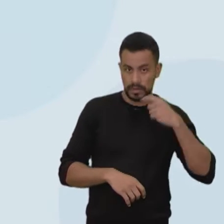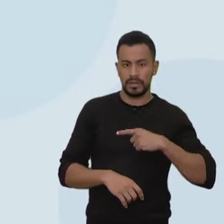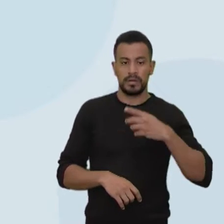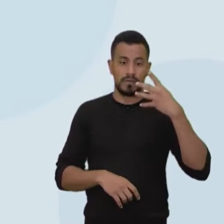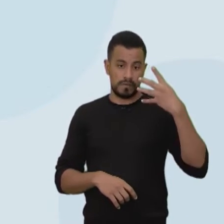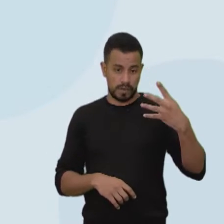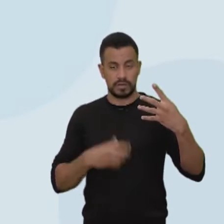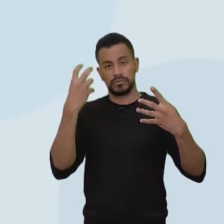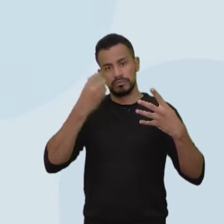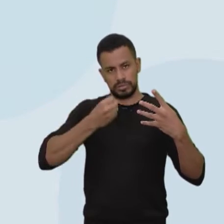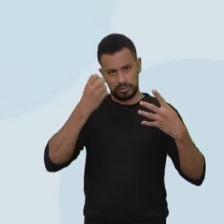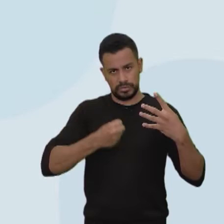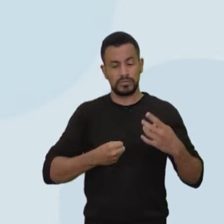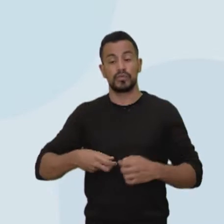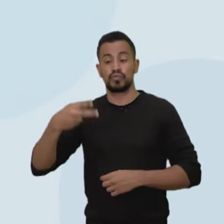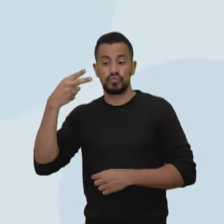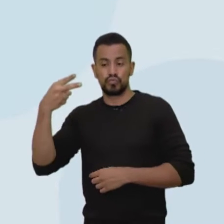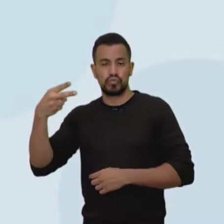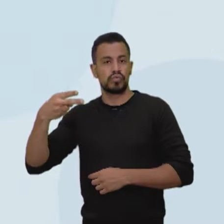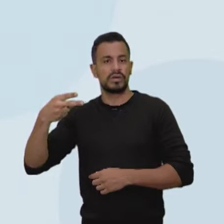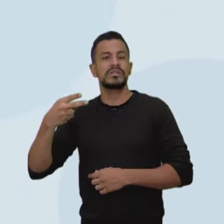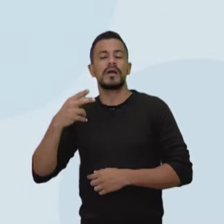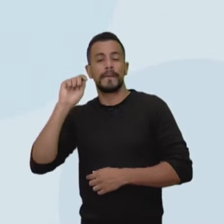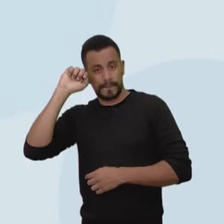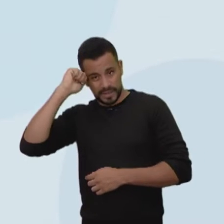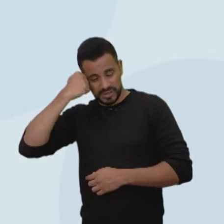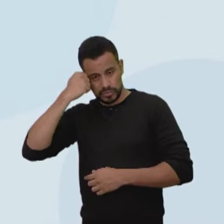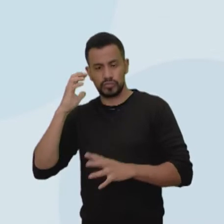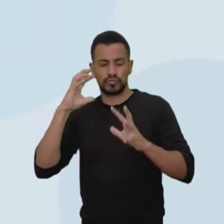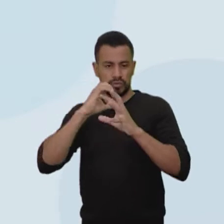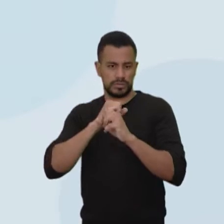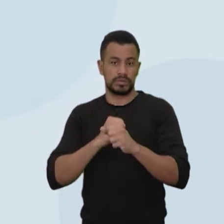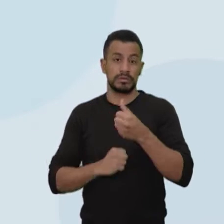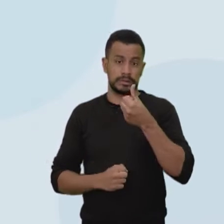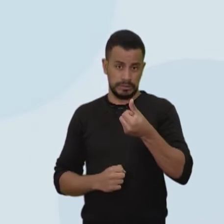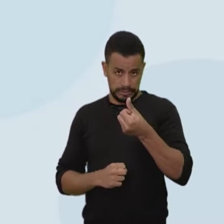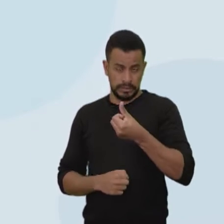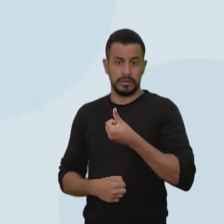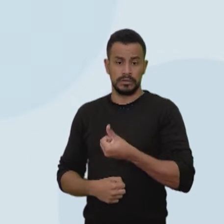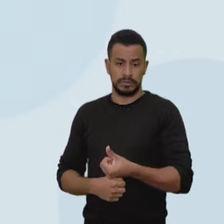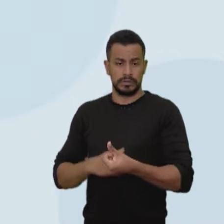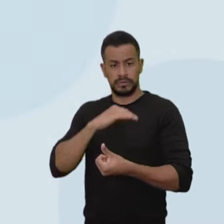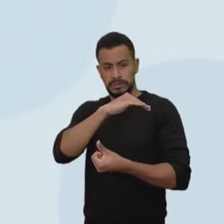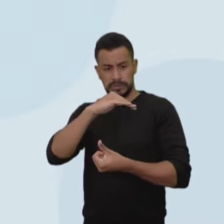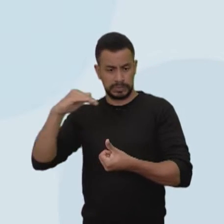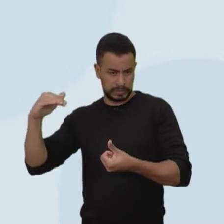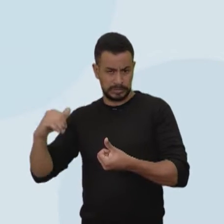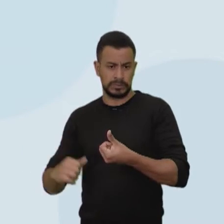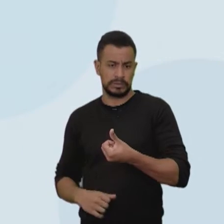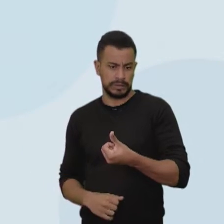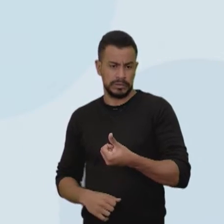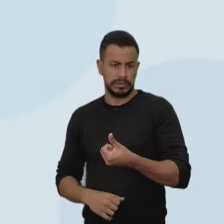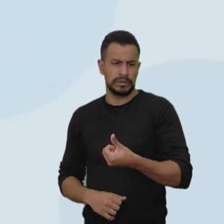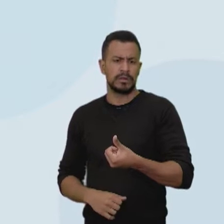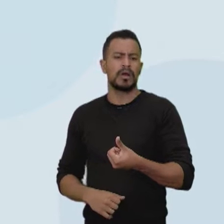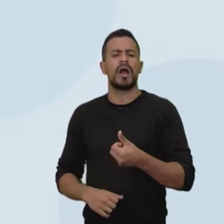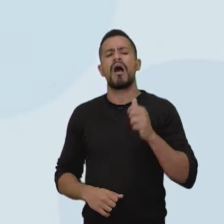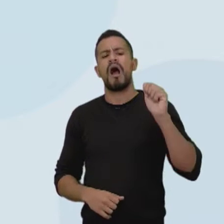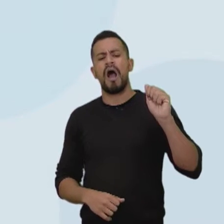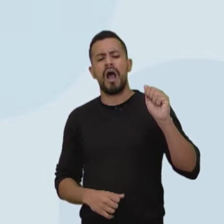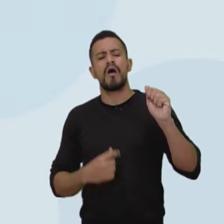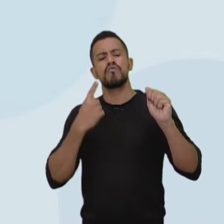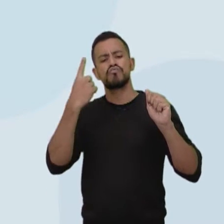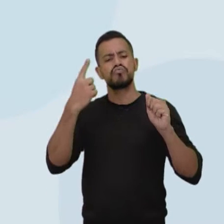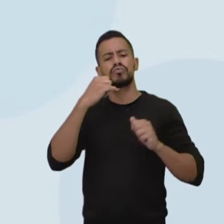partes pintadas de branco, 2 pintadas de preto, totalizando 6. E ele tem as alternativas. Item A, 1 sobre 2,